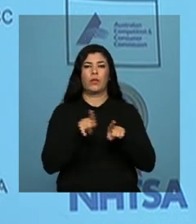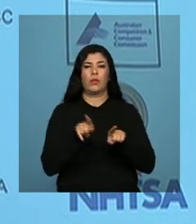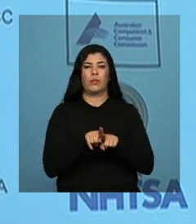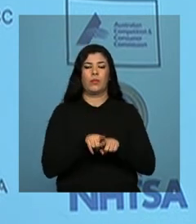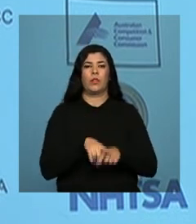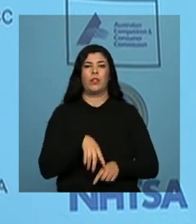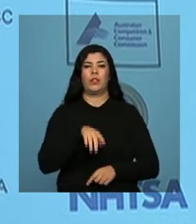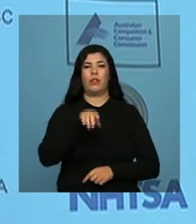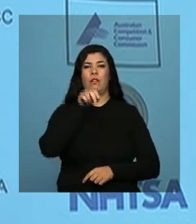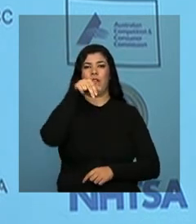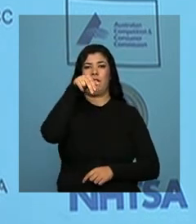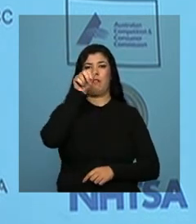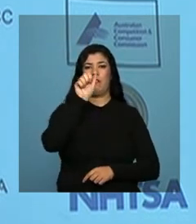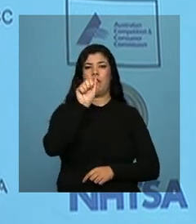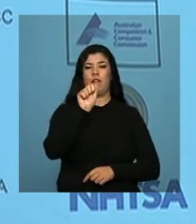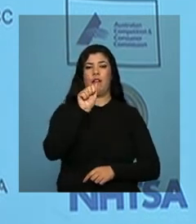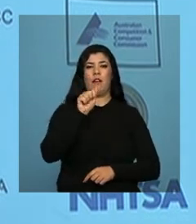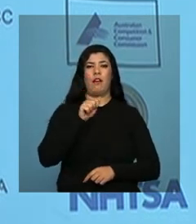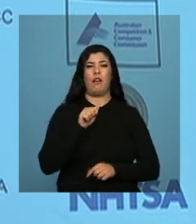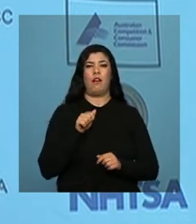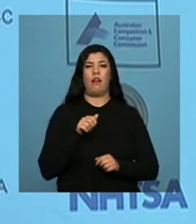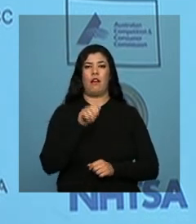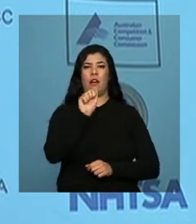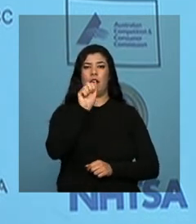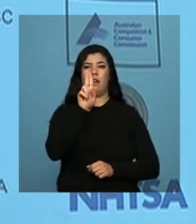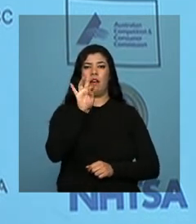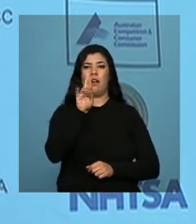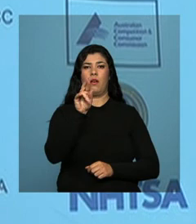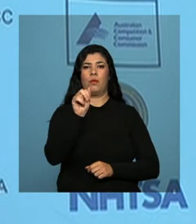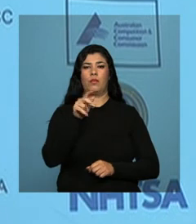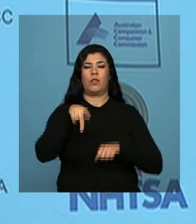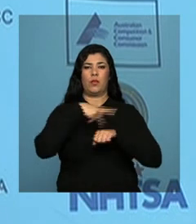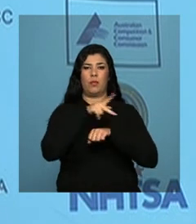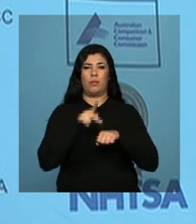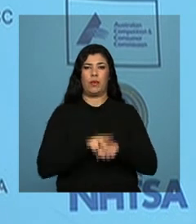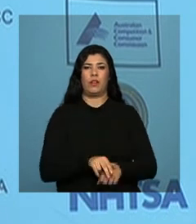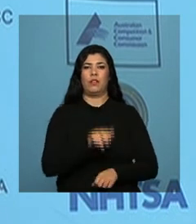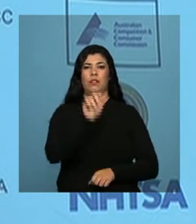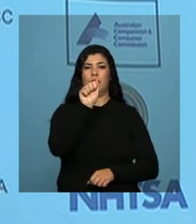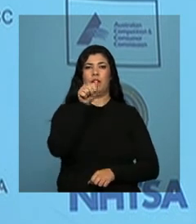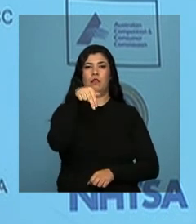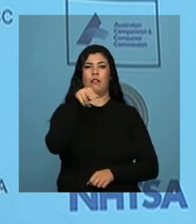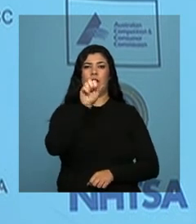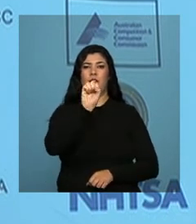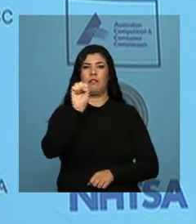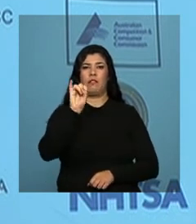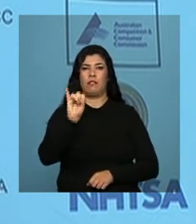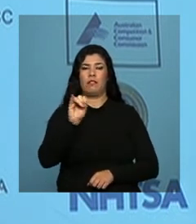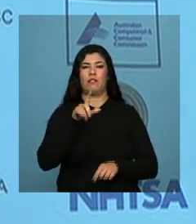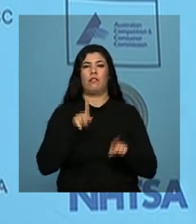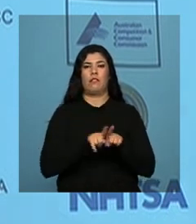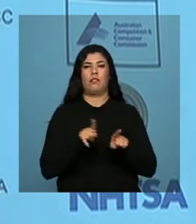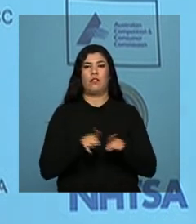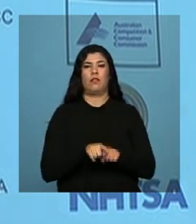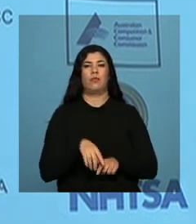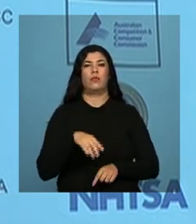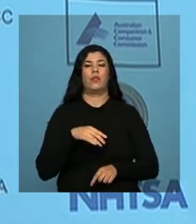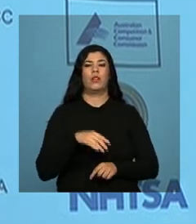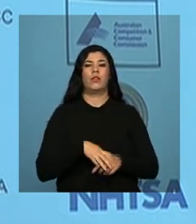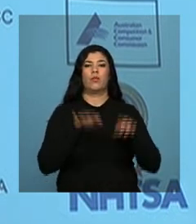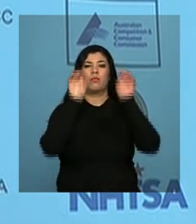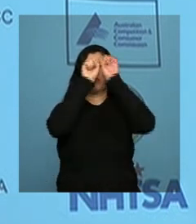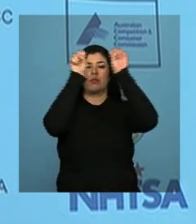esse se da Austrália que o banco de dados é o sistema da Austrália o banco de dados da